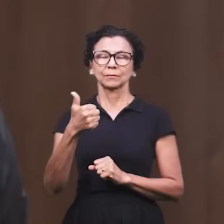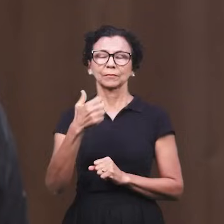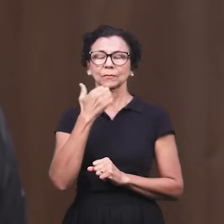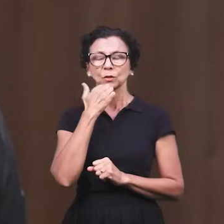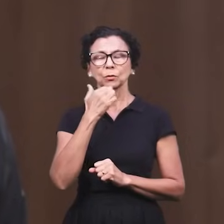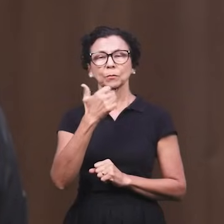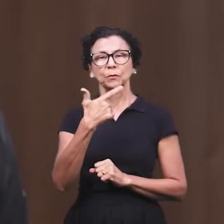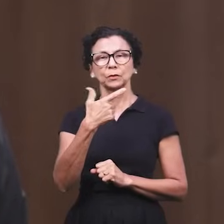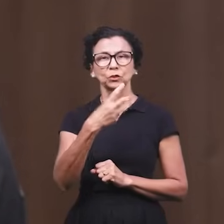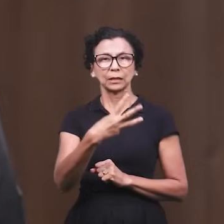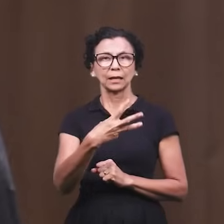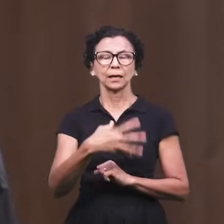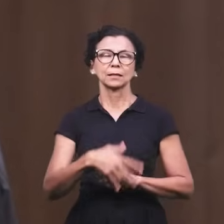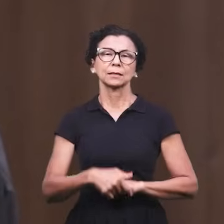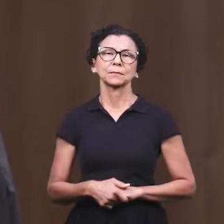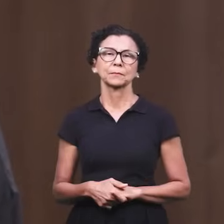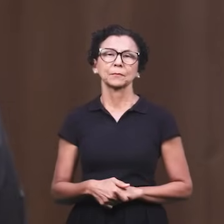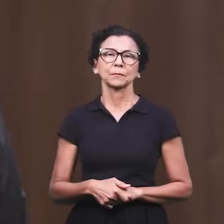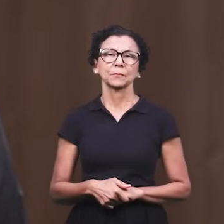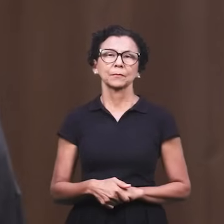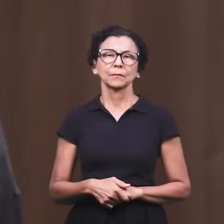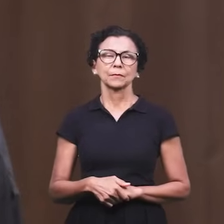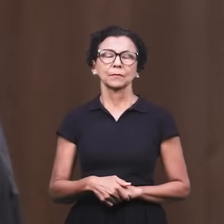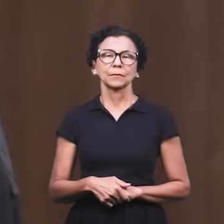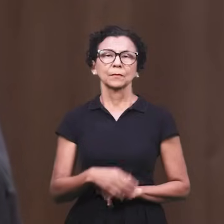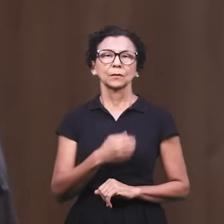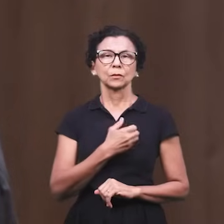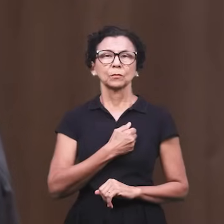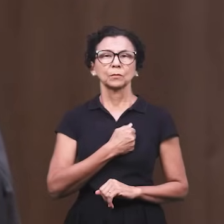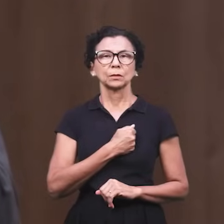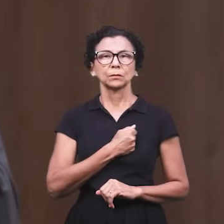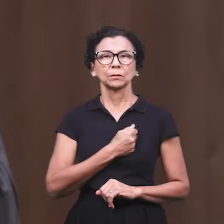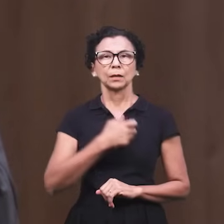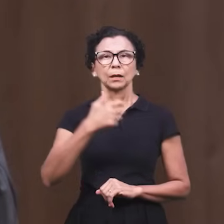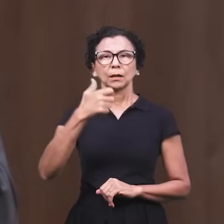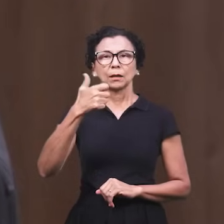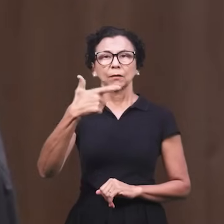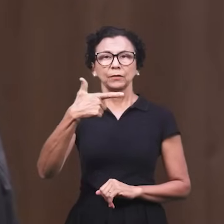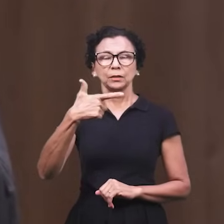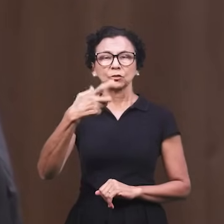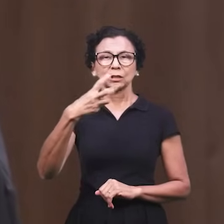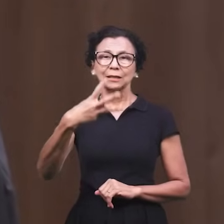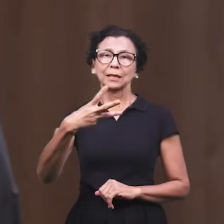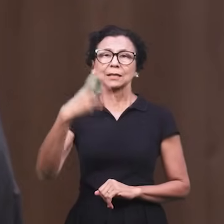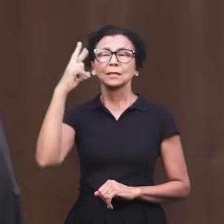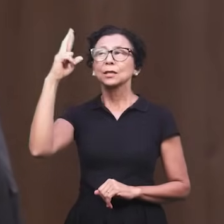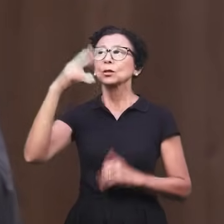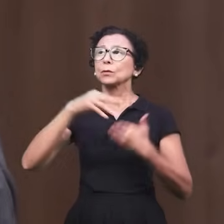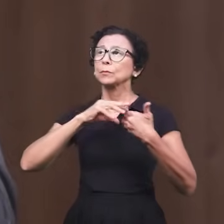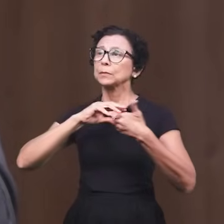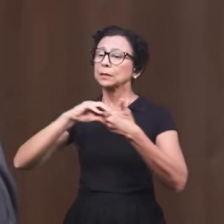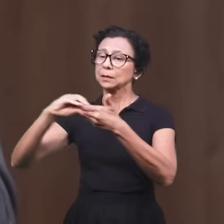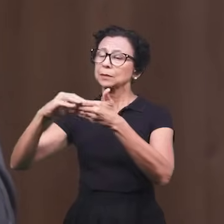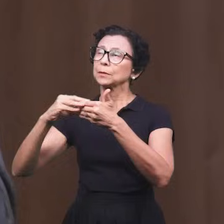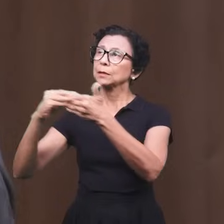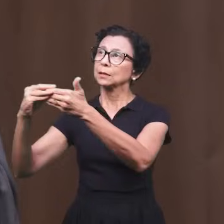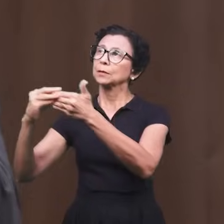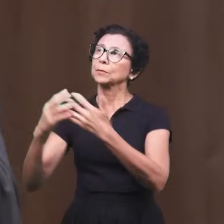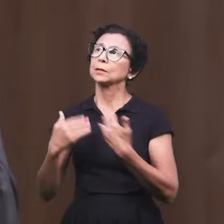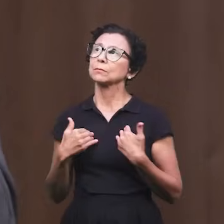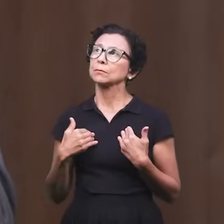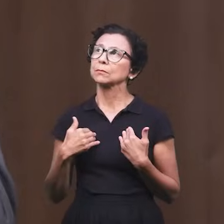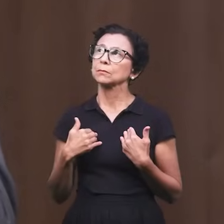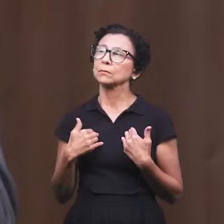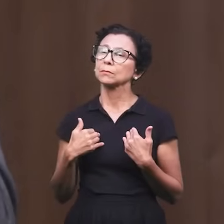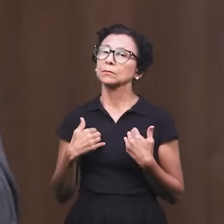Ah, maravilhoso. Guia-me. O que ele mais fala no Salmo é guia-me, guia-me, guia-me, guia-me. Então o Senhor